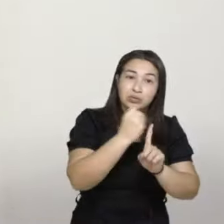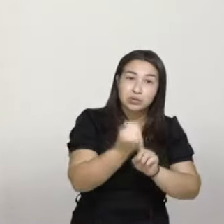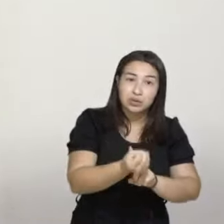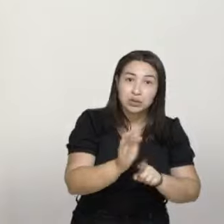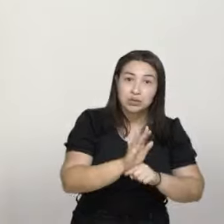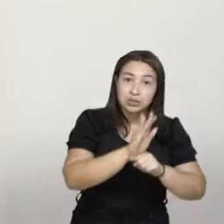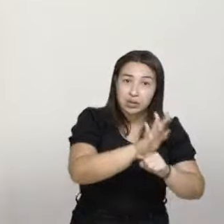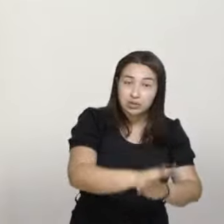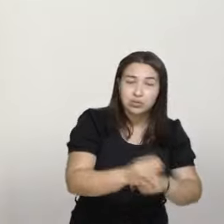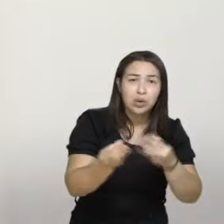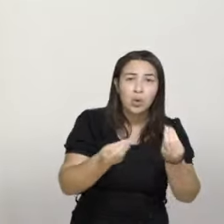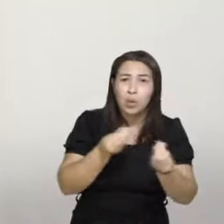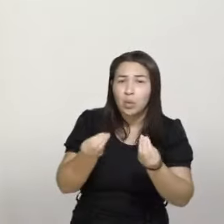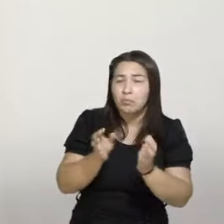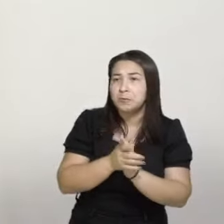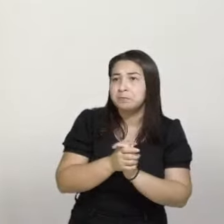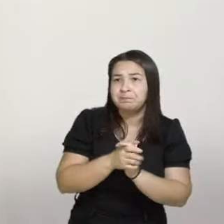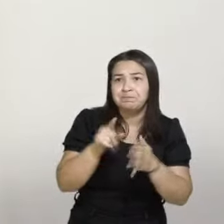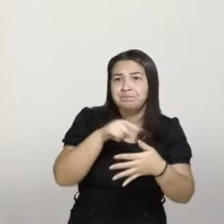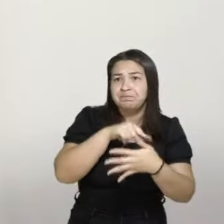em aspectos de